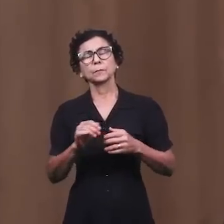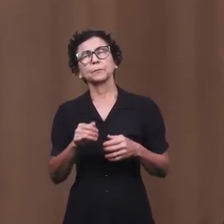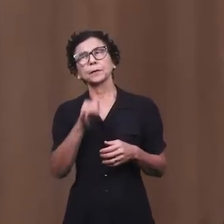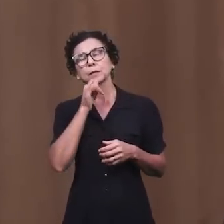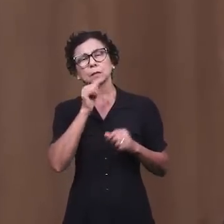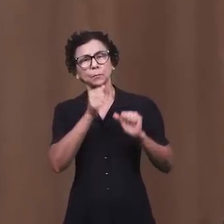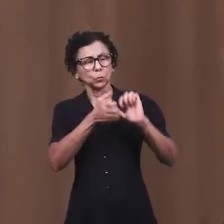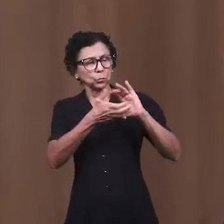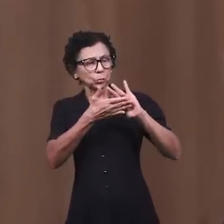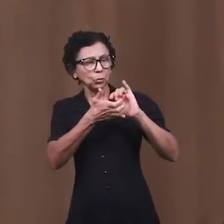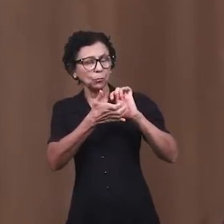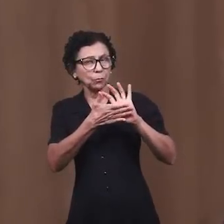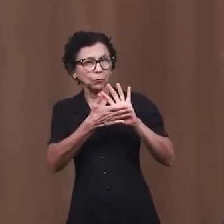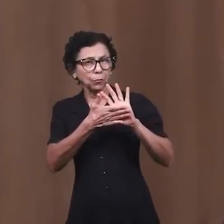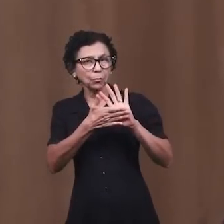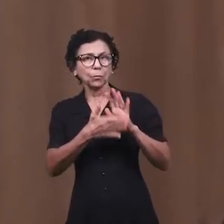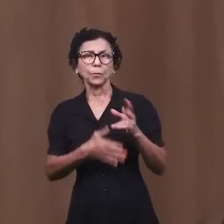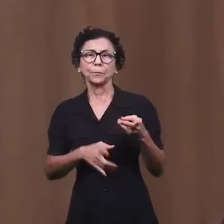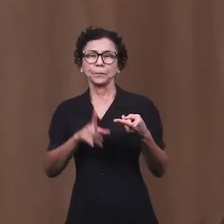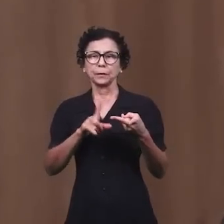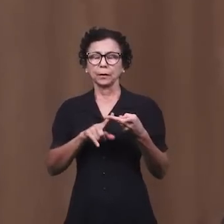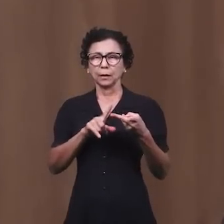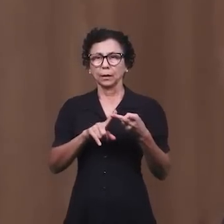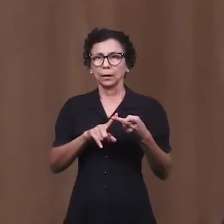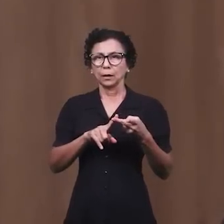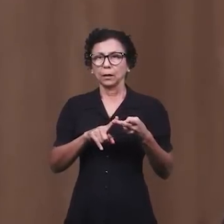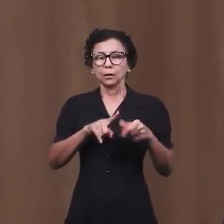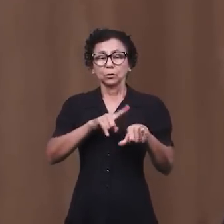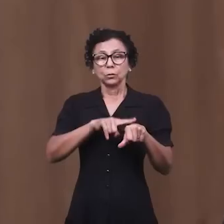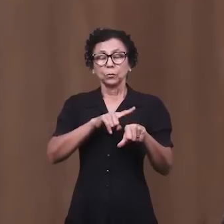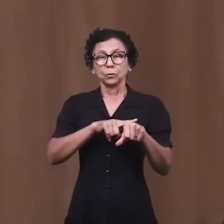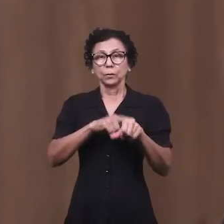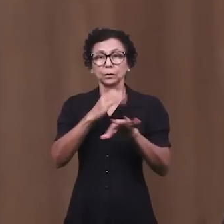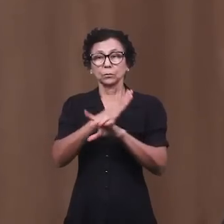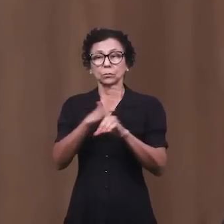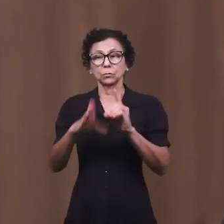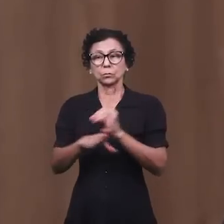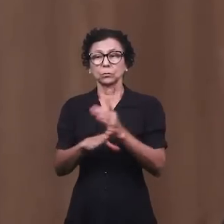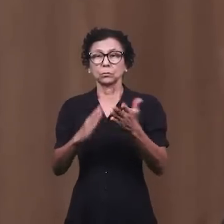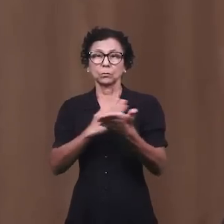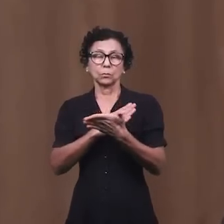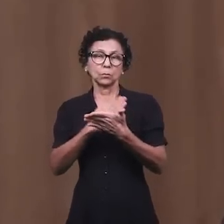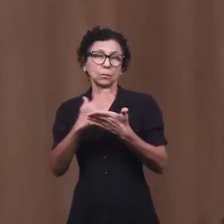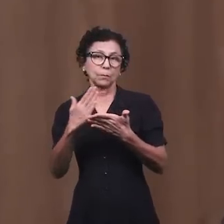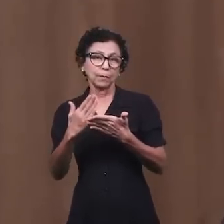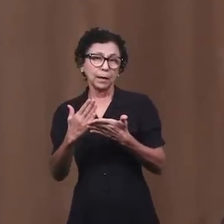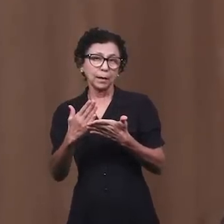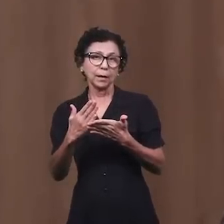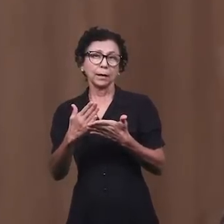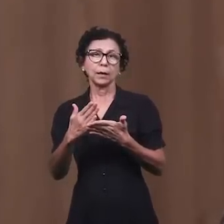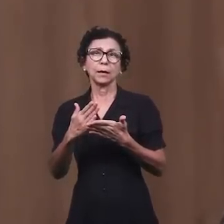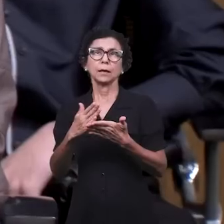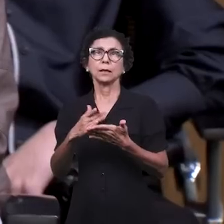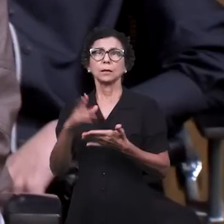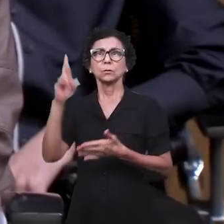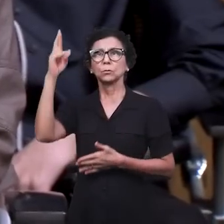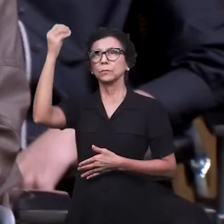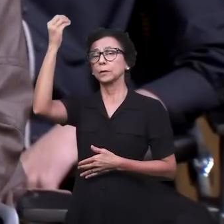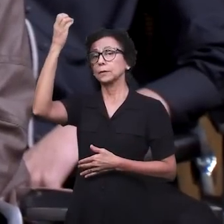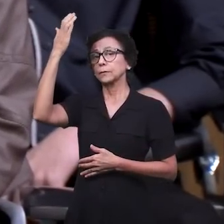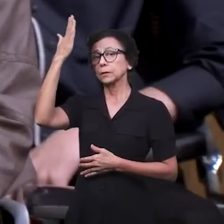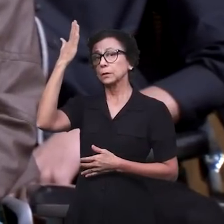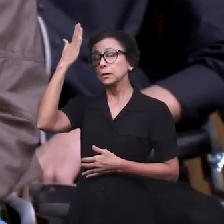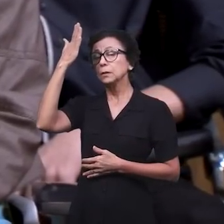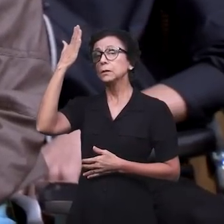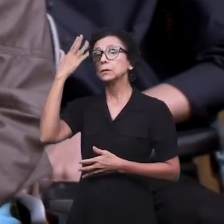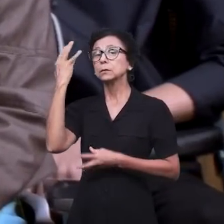do louvor, né, como começa o culto. Inicialmente nós começamos de um jeito, depois o senhor foi dando uma